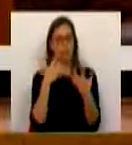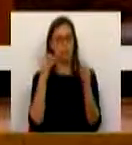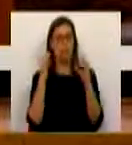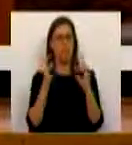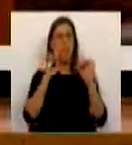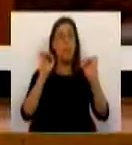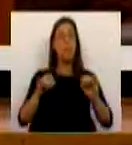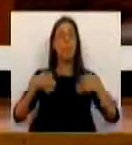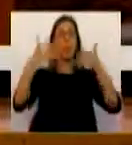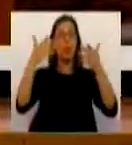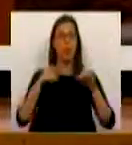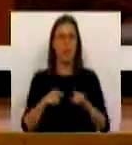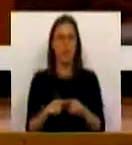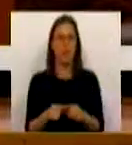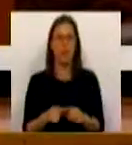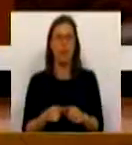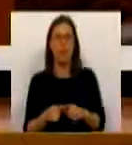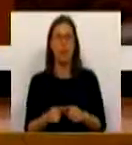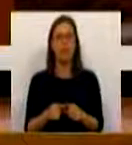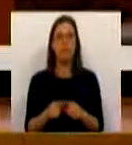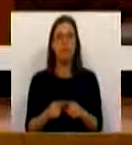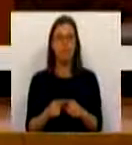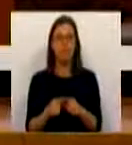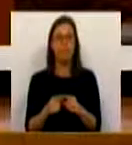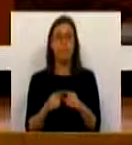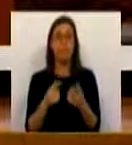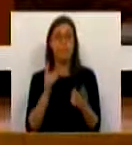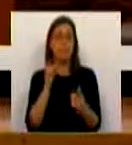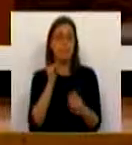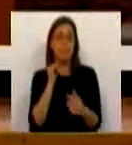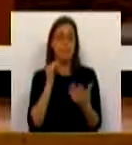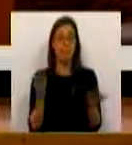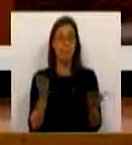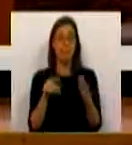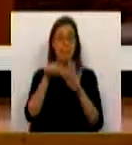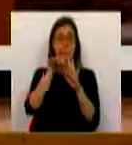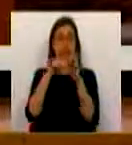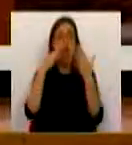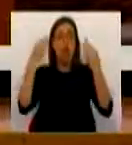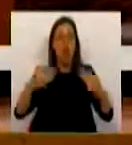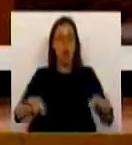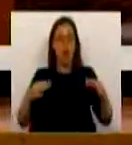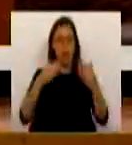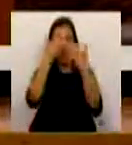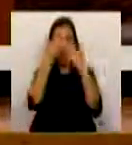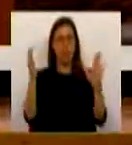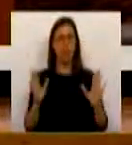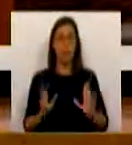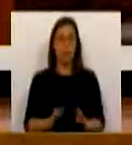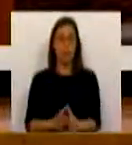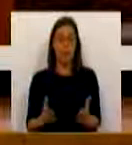evidentes prioridades foi banalizar a normalidade